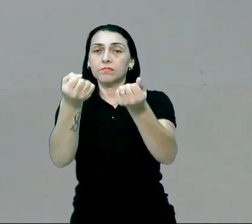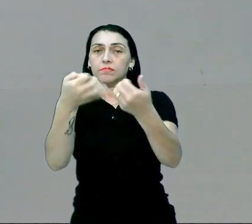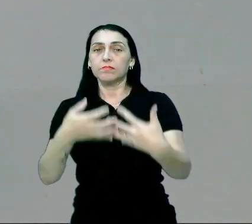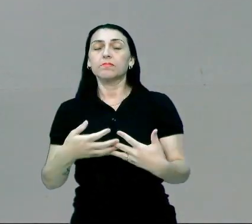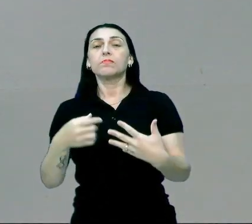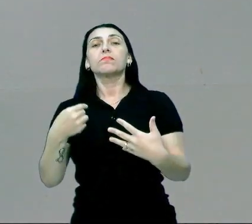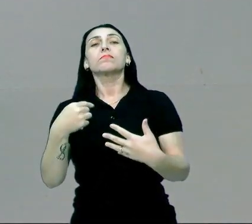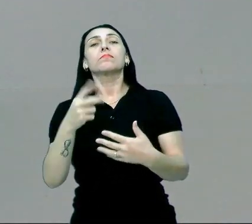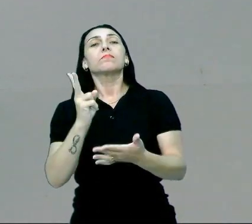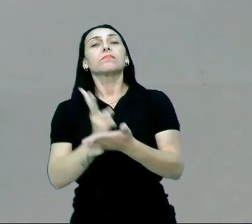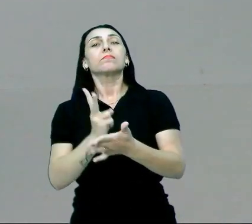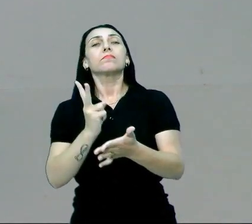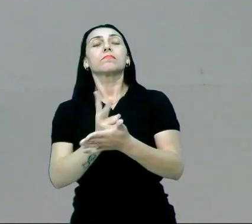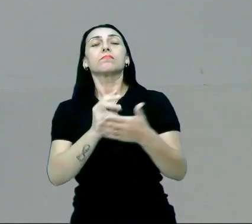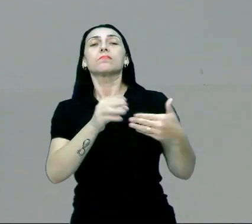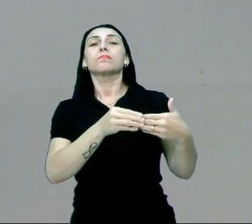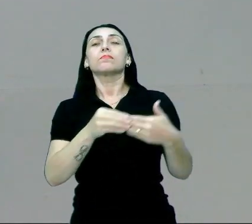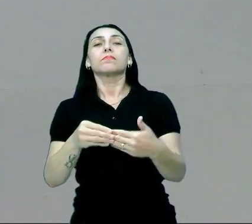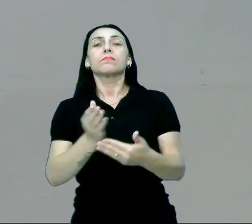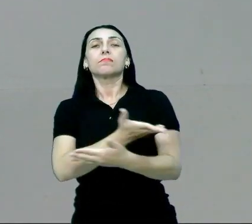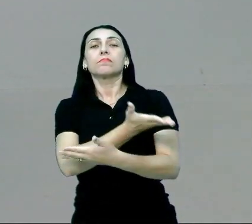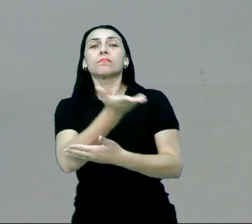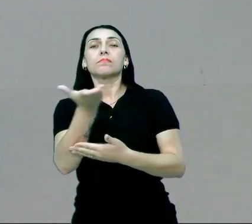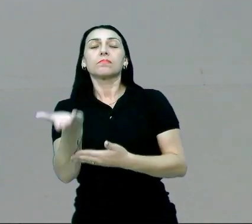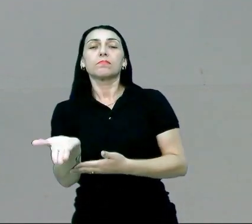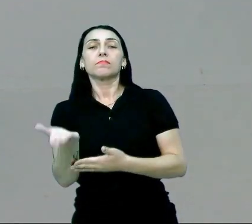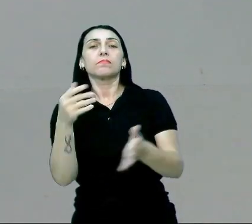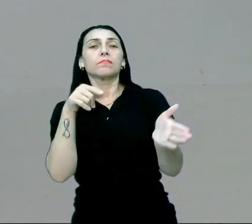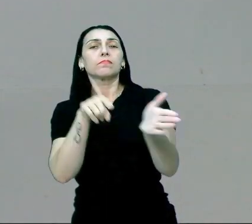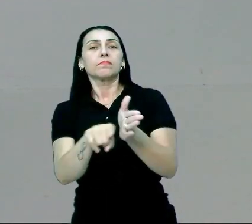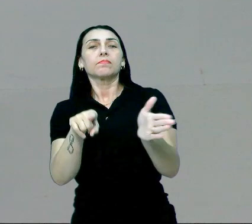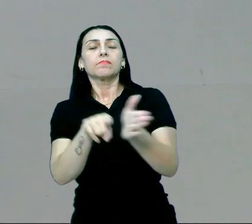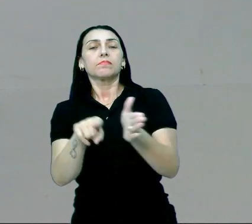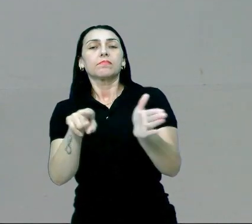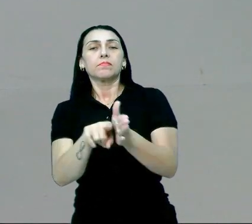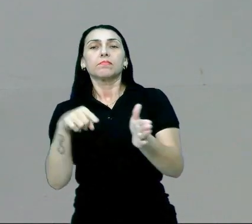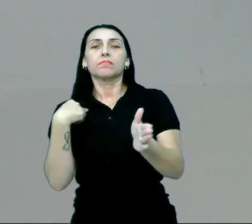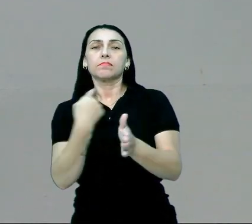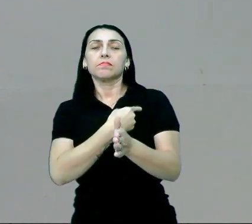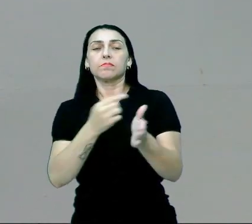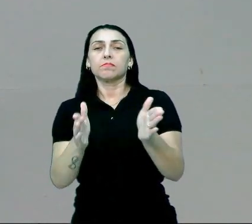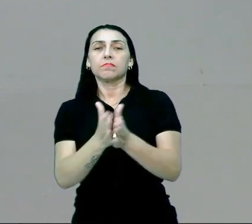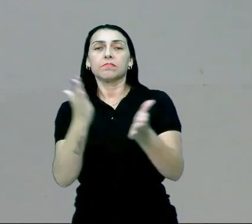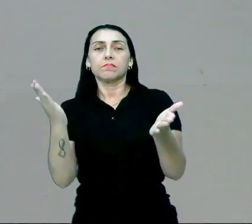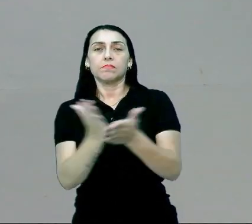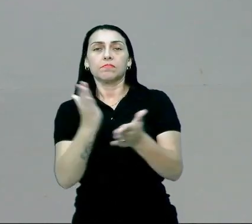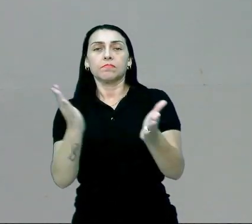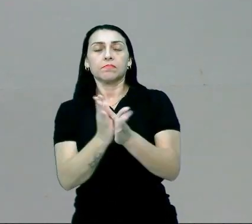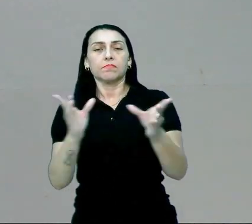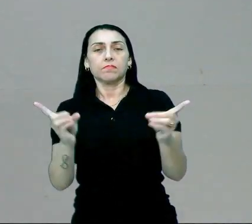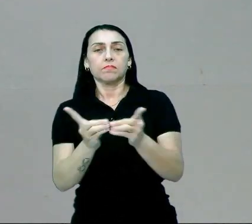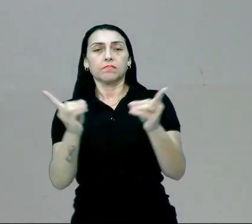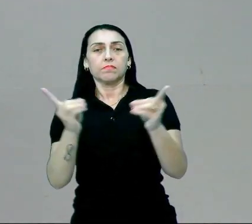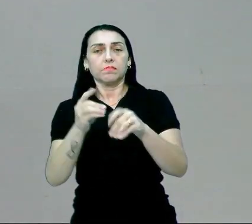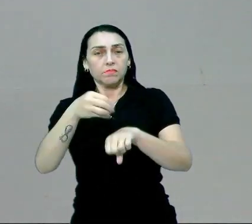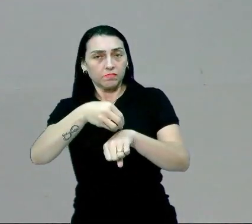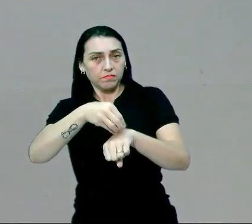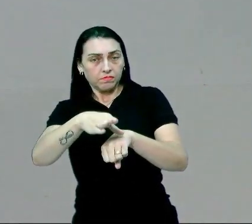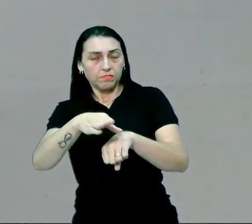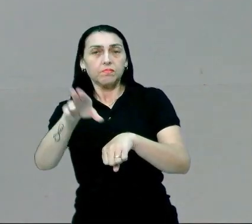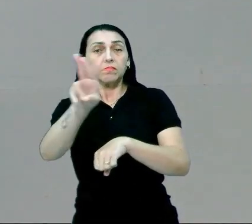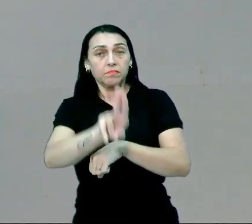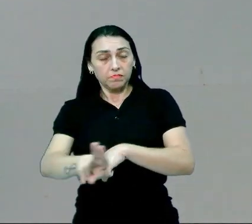explicações, eu estou sempre trazendo a vocês questões do nosso livro didático, e aí vai uma